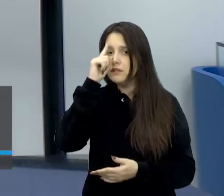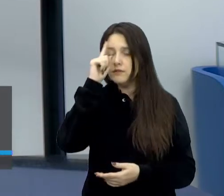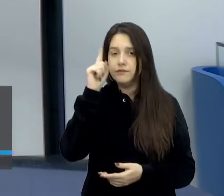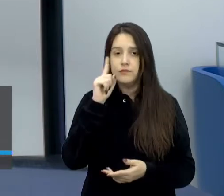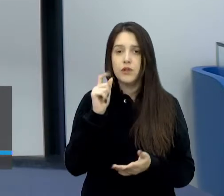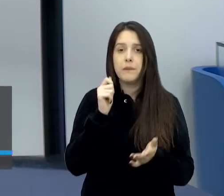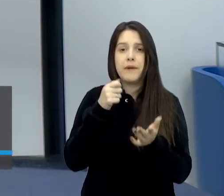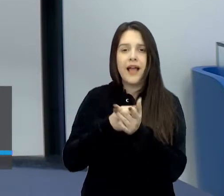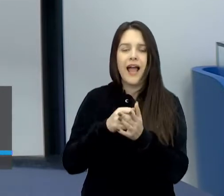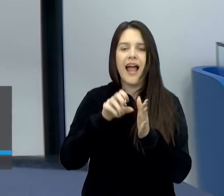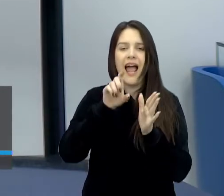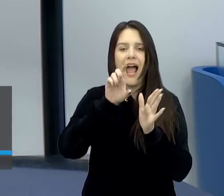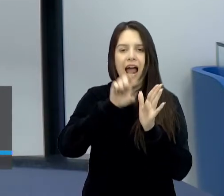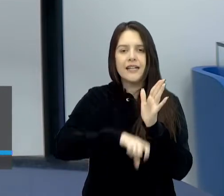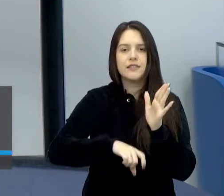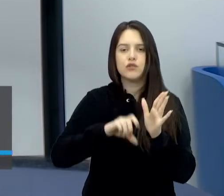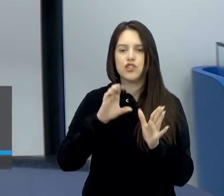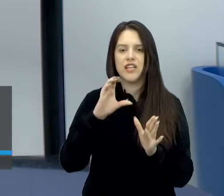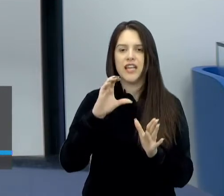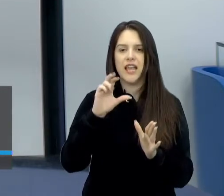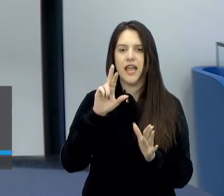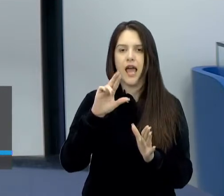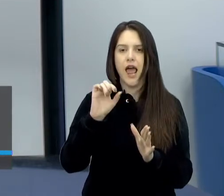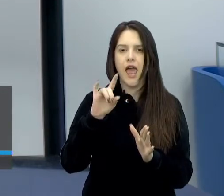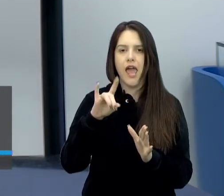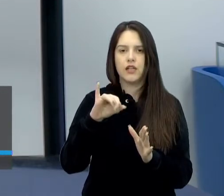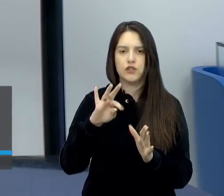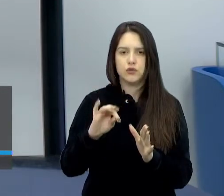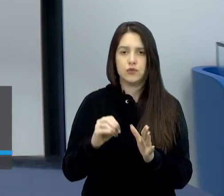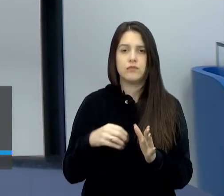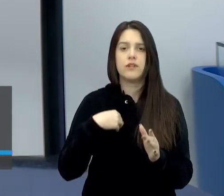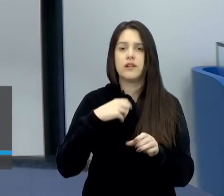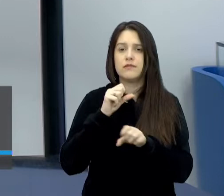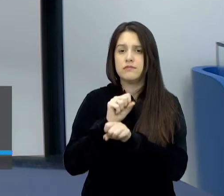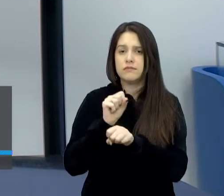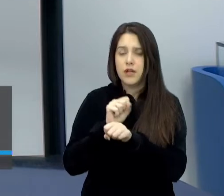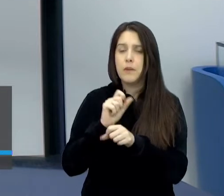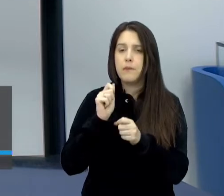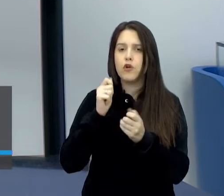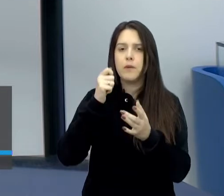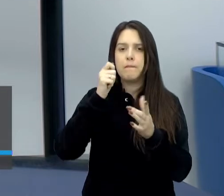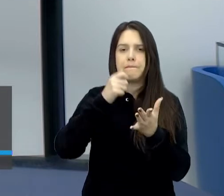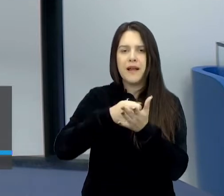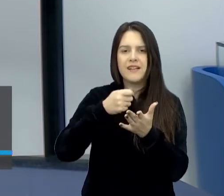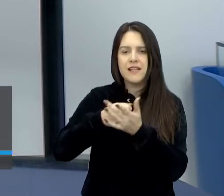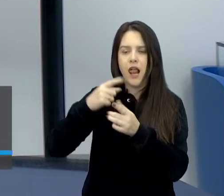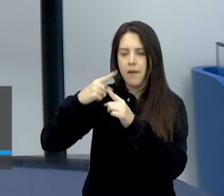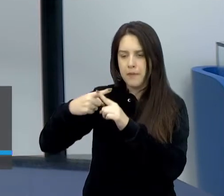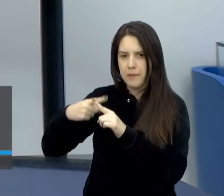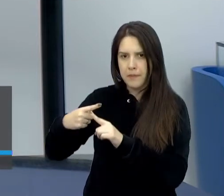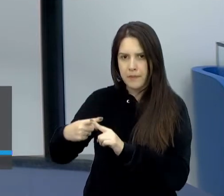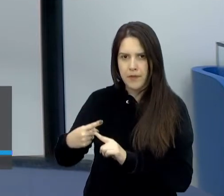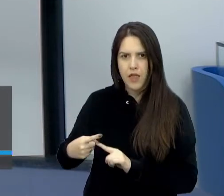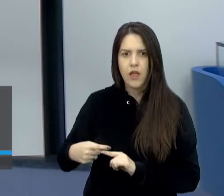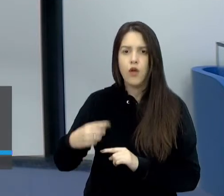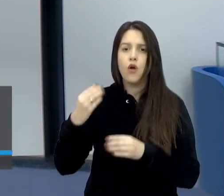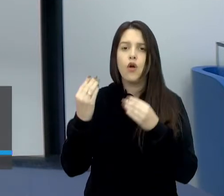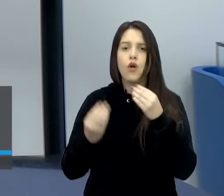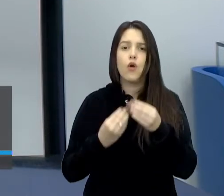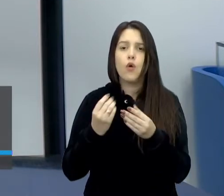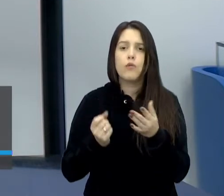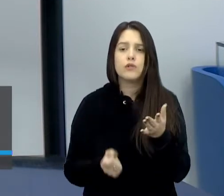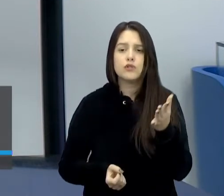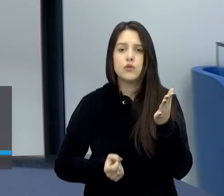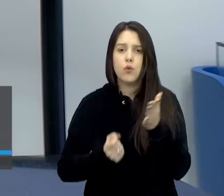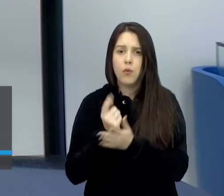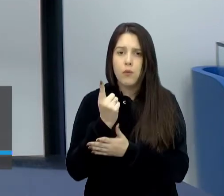de crédito, que é uma compra parcelada, a gente pode parcelar via boleto bancário. Ou se a gente for comprar aí